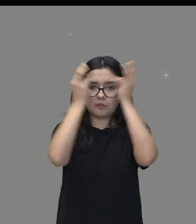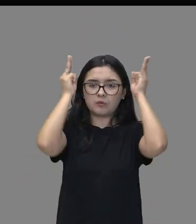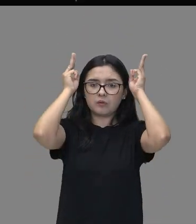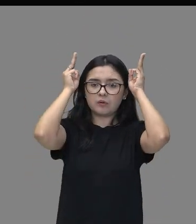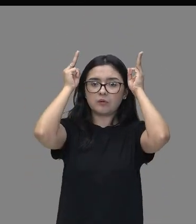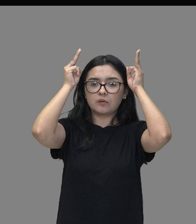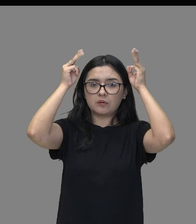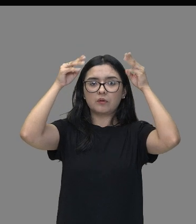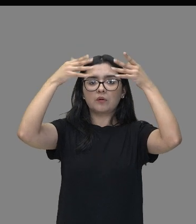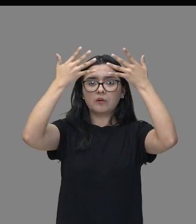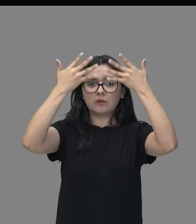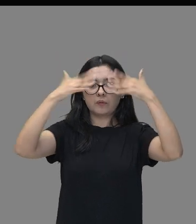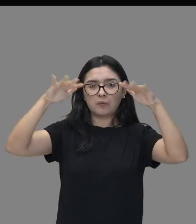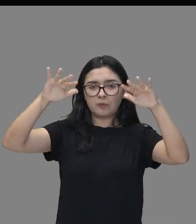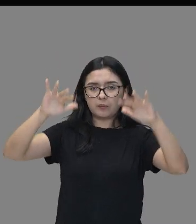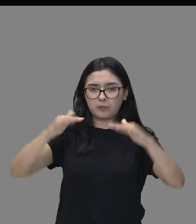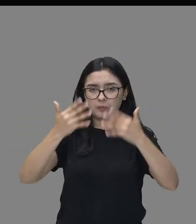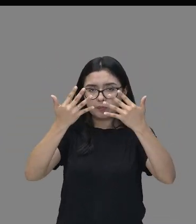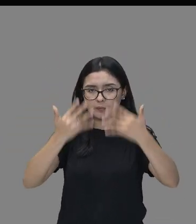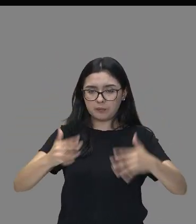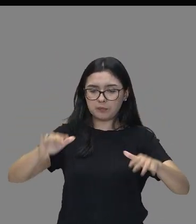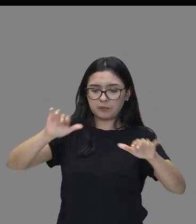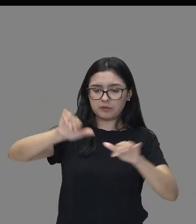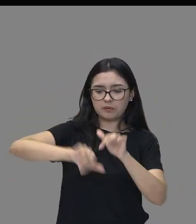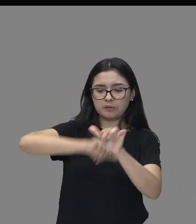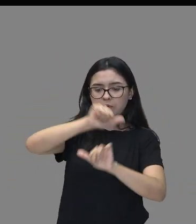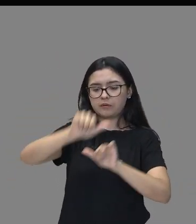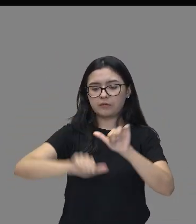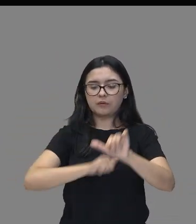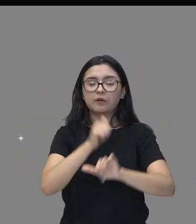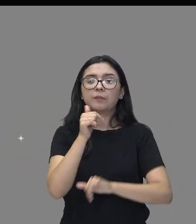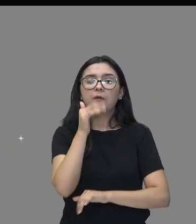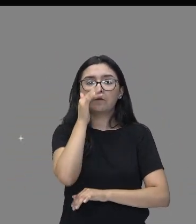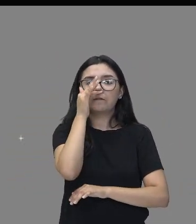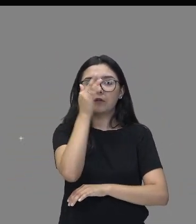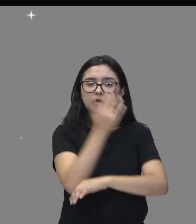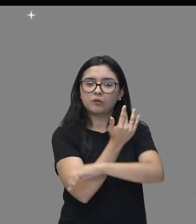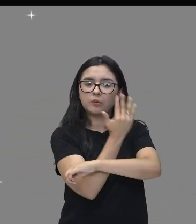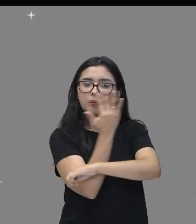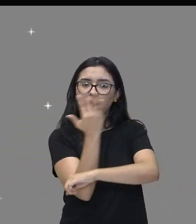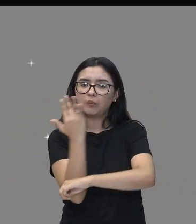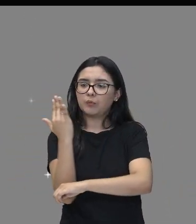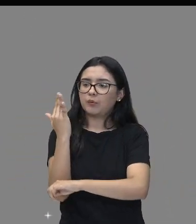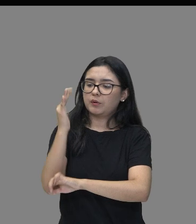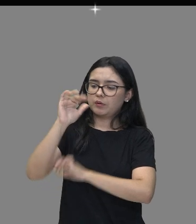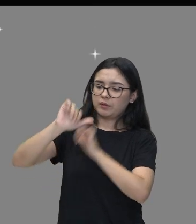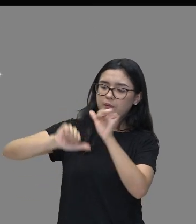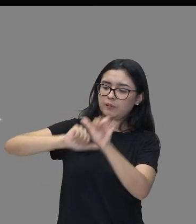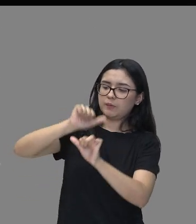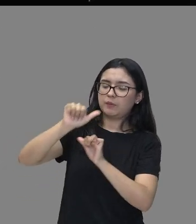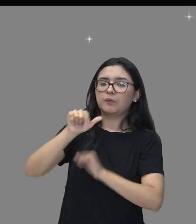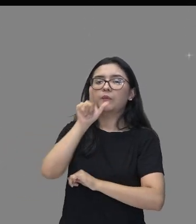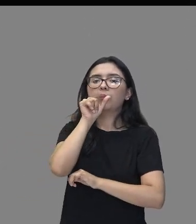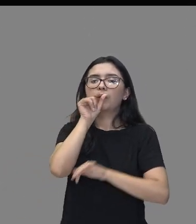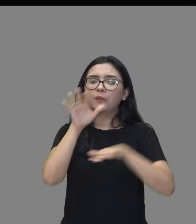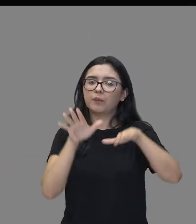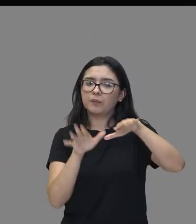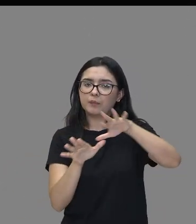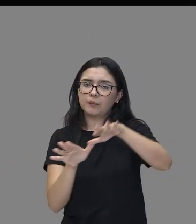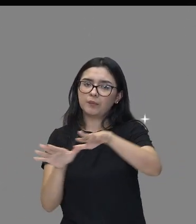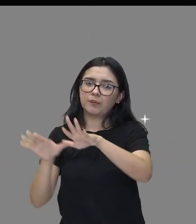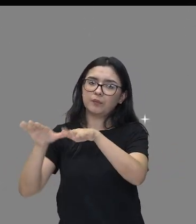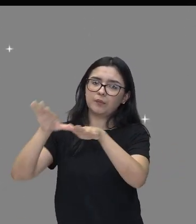as penas que caíam se transformavam em flores. Dessas flores surgiu o primeiro beija-flor, que ficava